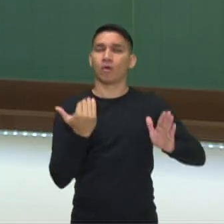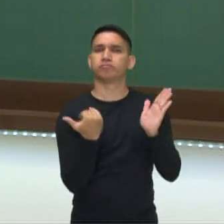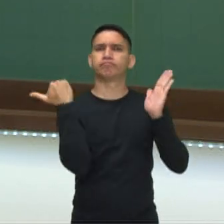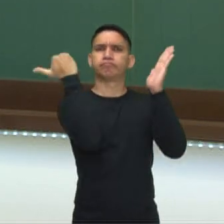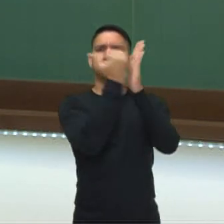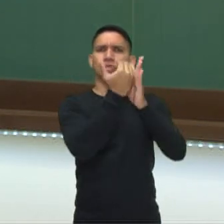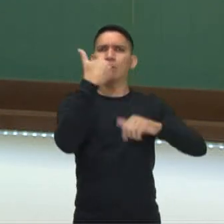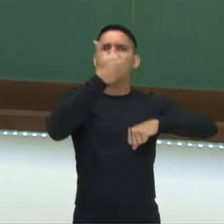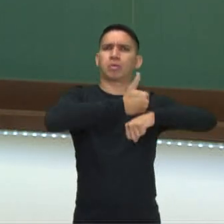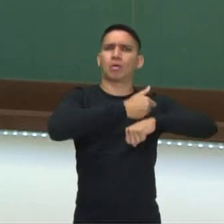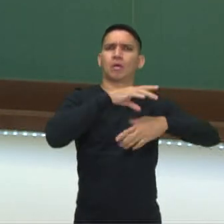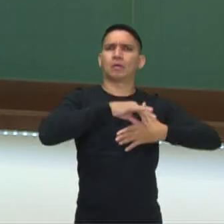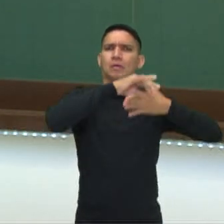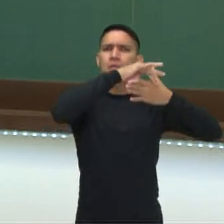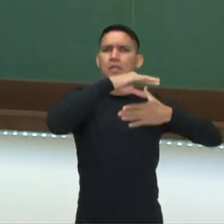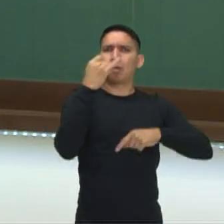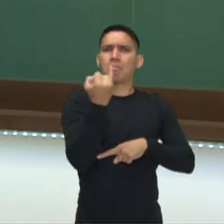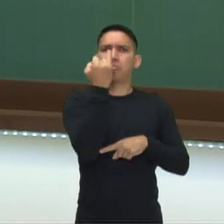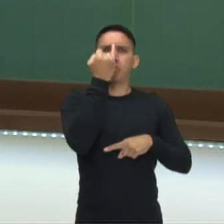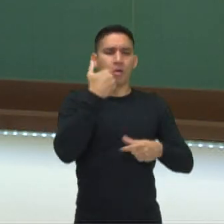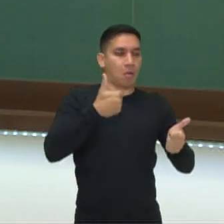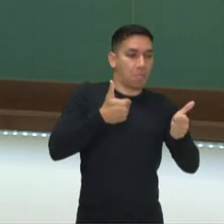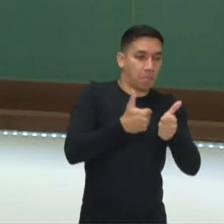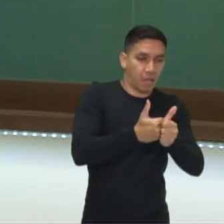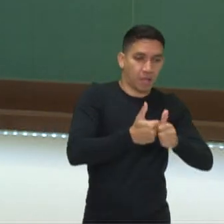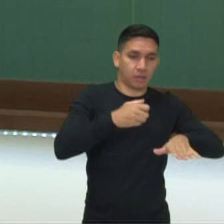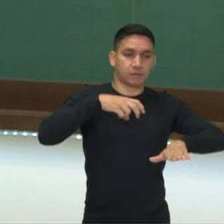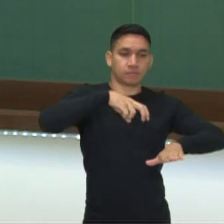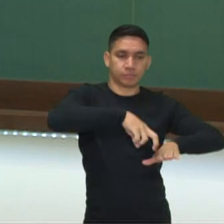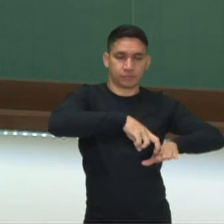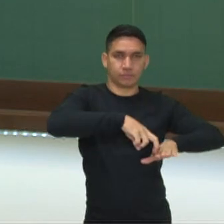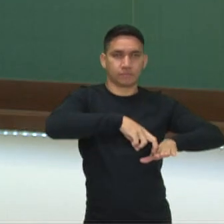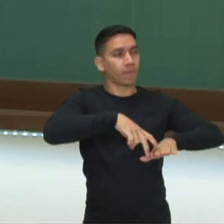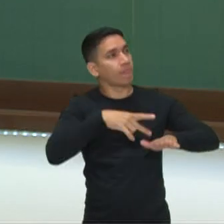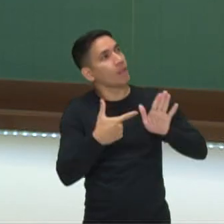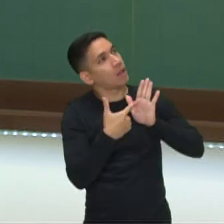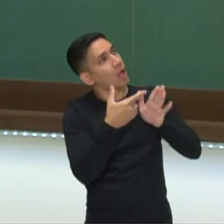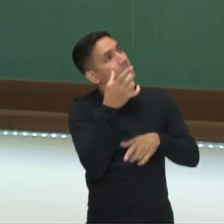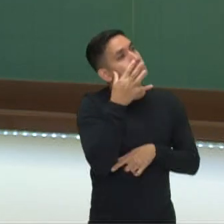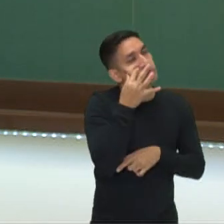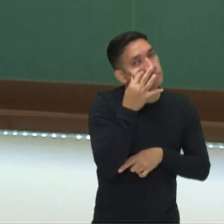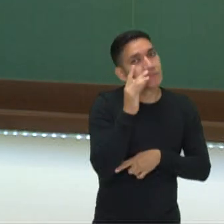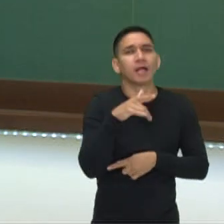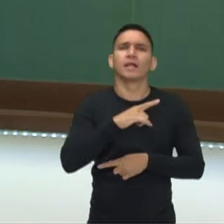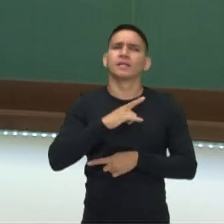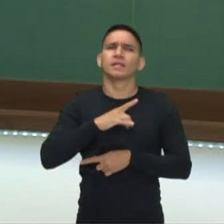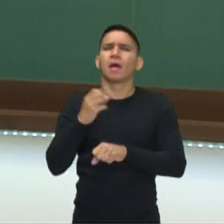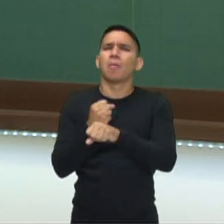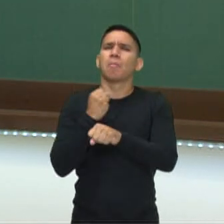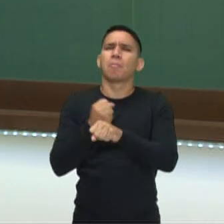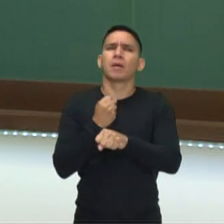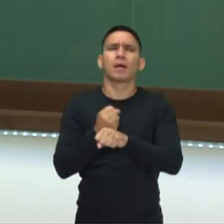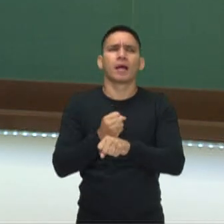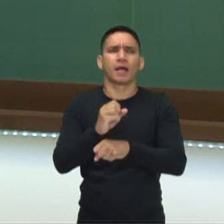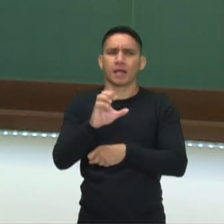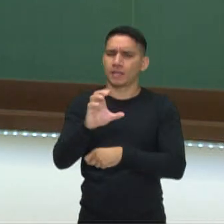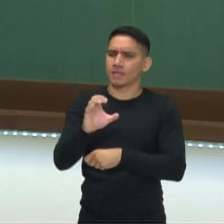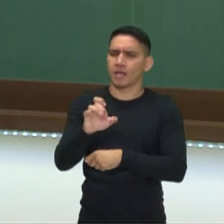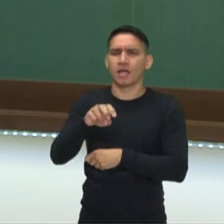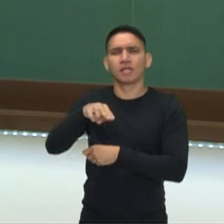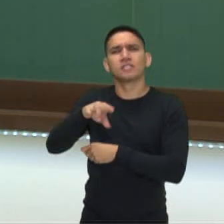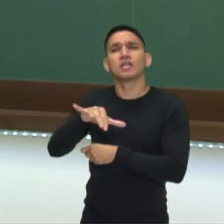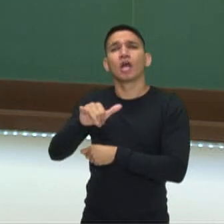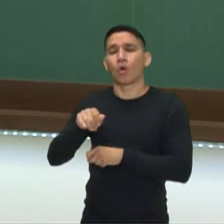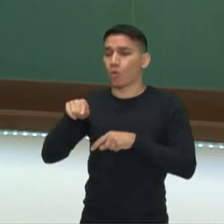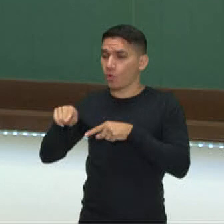para Roma, elas ficavam bem perto da apresentação cênica. E nós tínhamos o edifício cênico. Essa era a diferença com relação ao grego. Ele